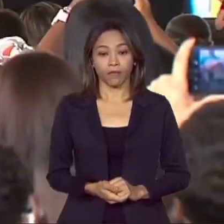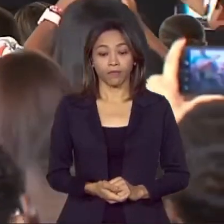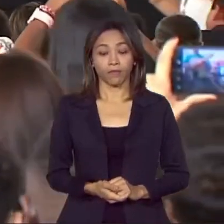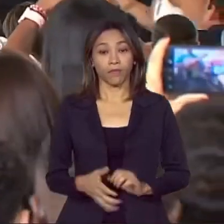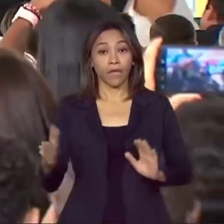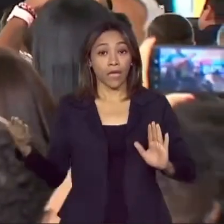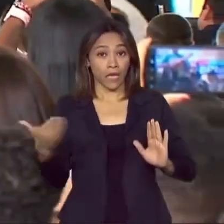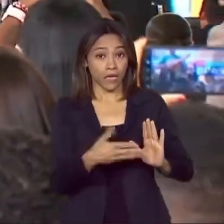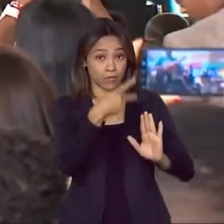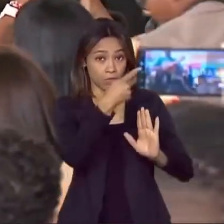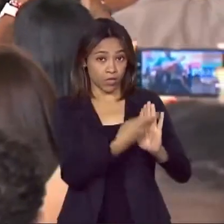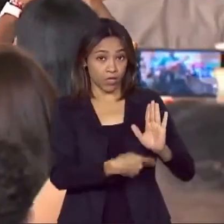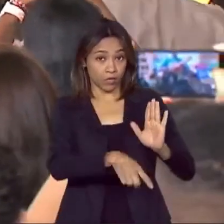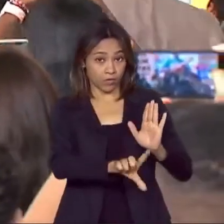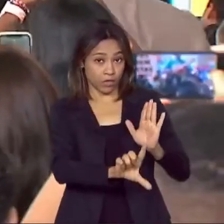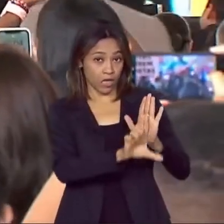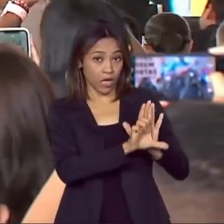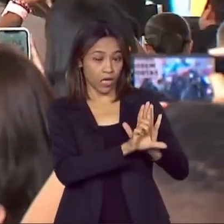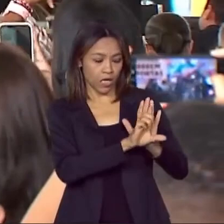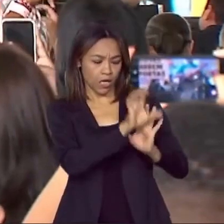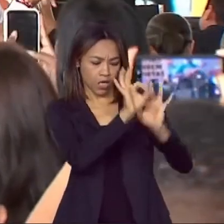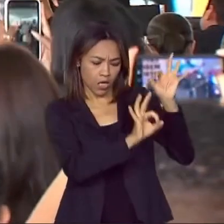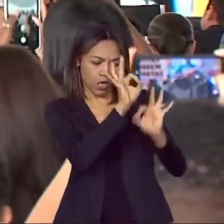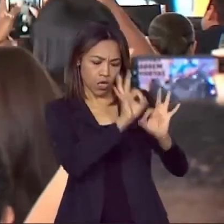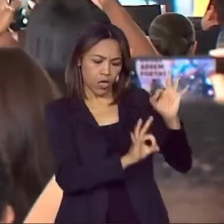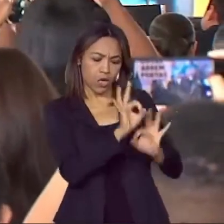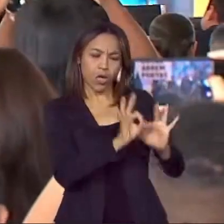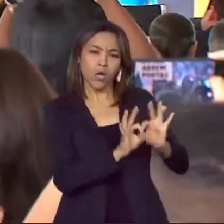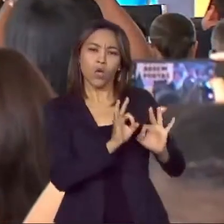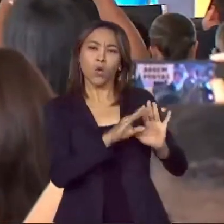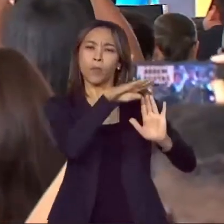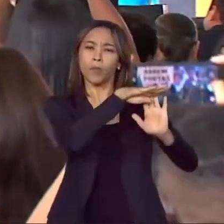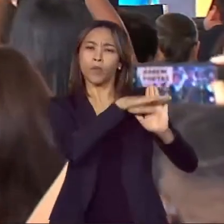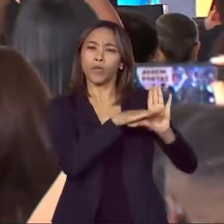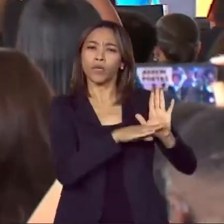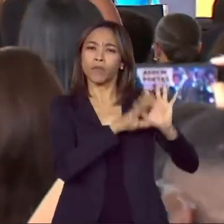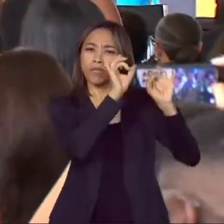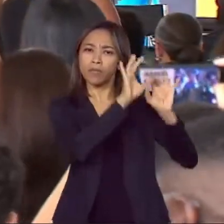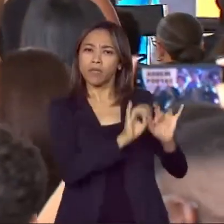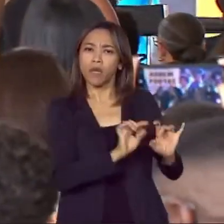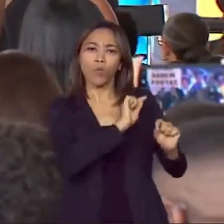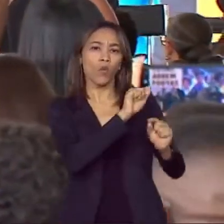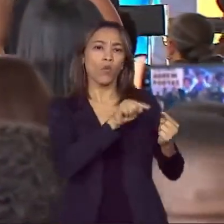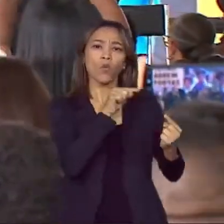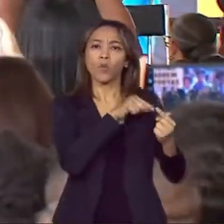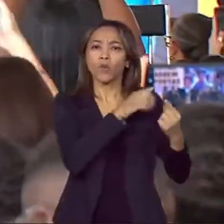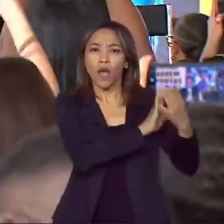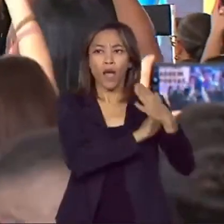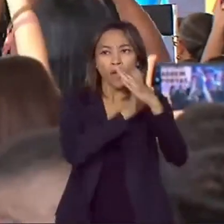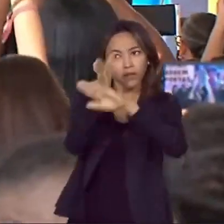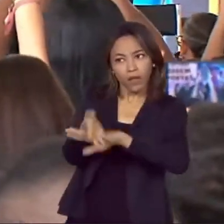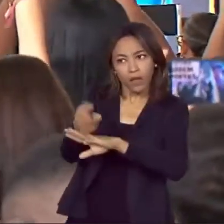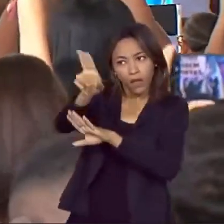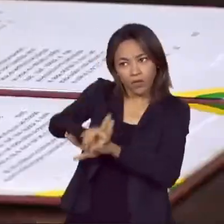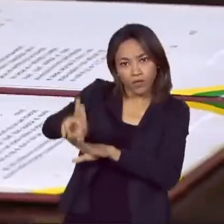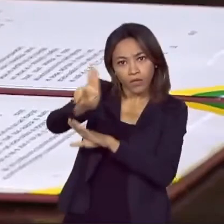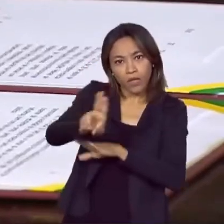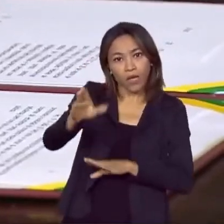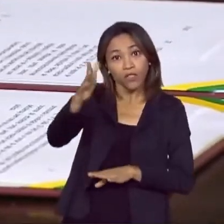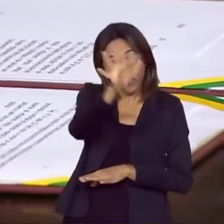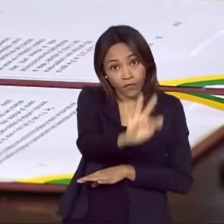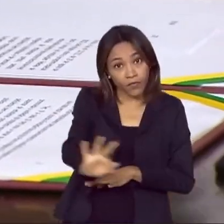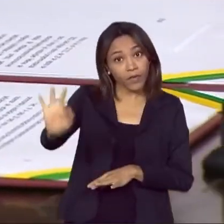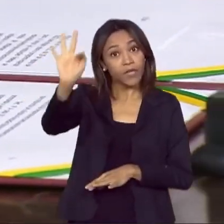Esse projeto de lei reformula o Programa Especial para o Acesso às Instituições Federais